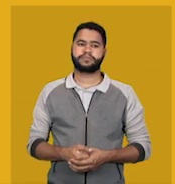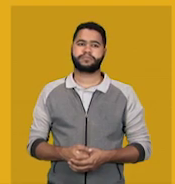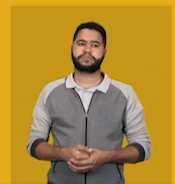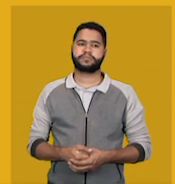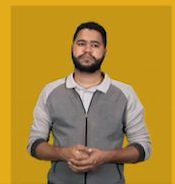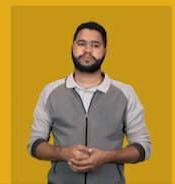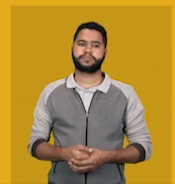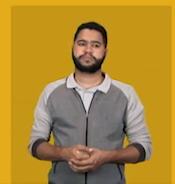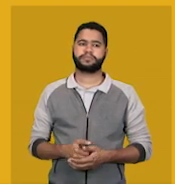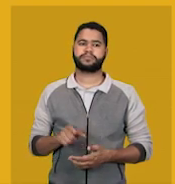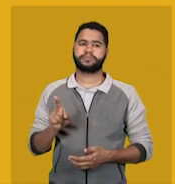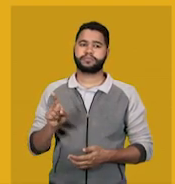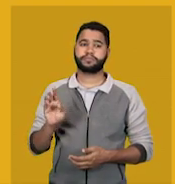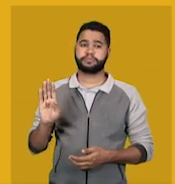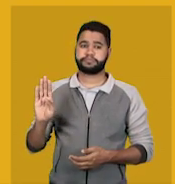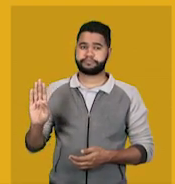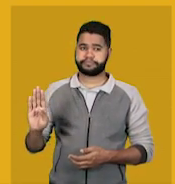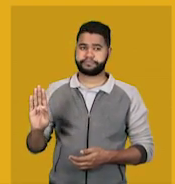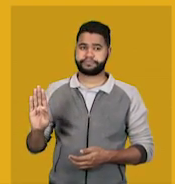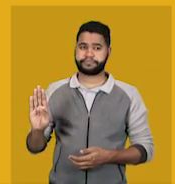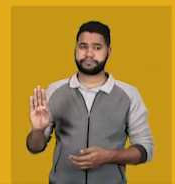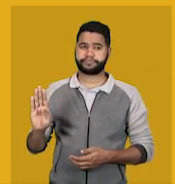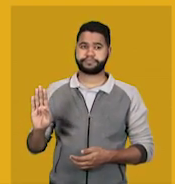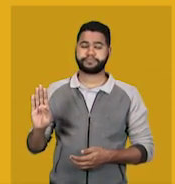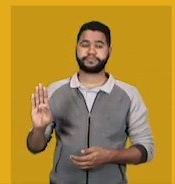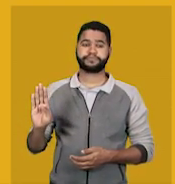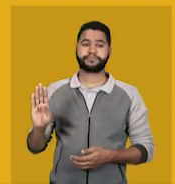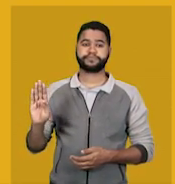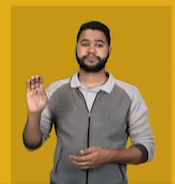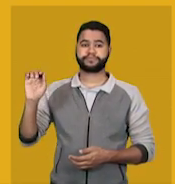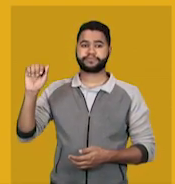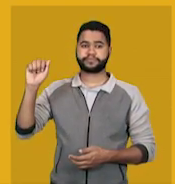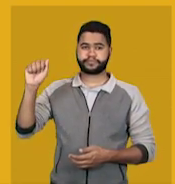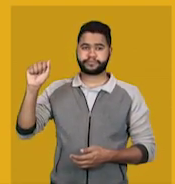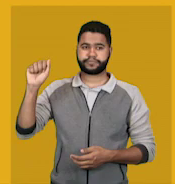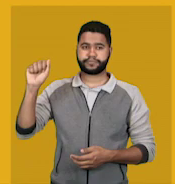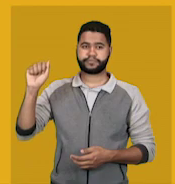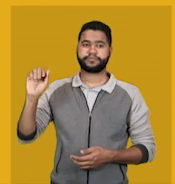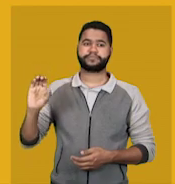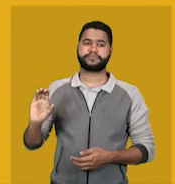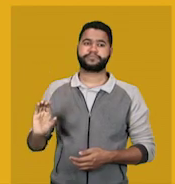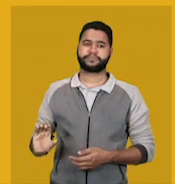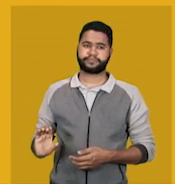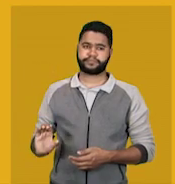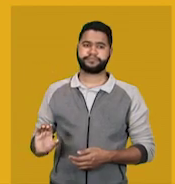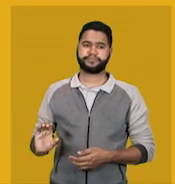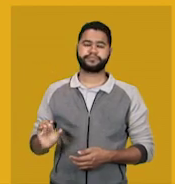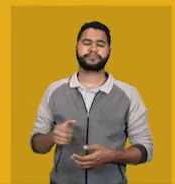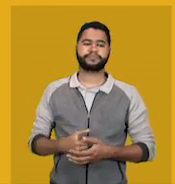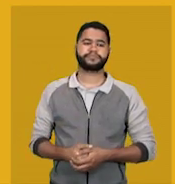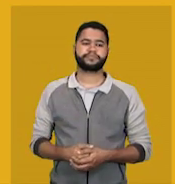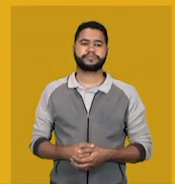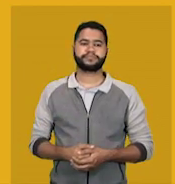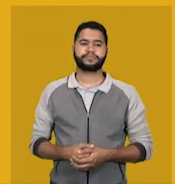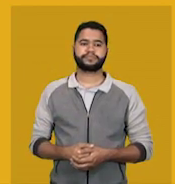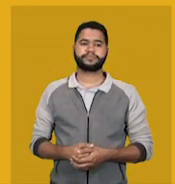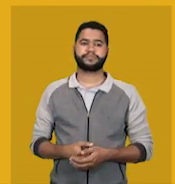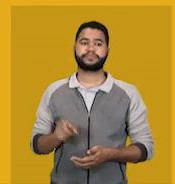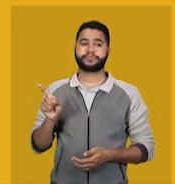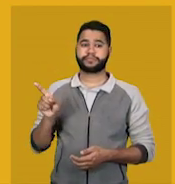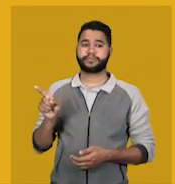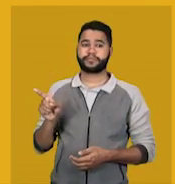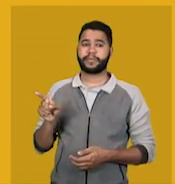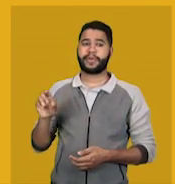Aqui o B, aqui o A e aqui o C. Aqui meu ângulo de 90. Aqui eu tenho o cateto